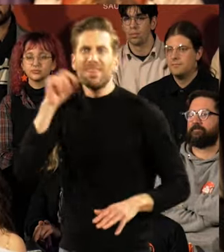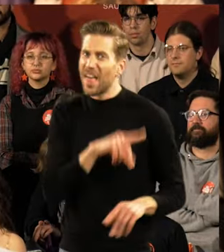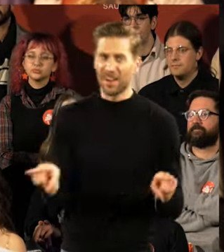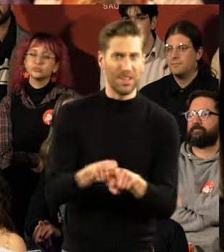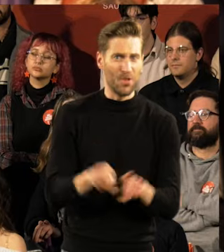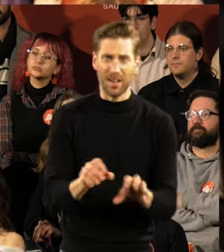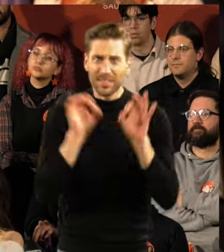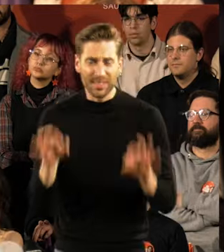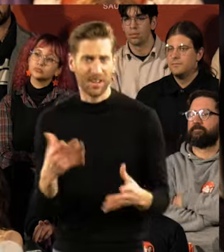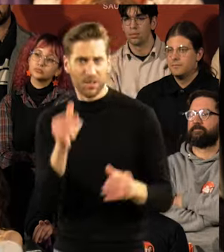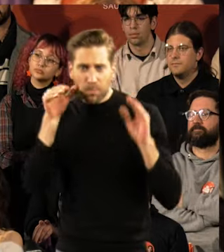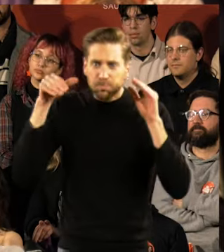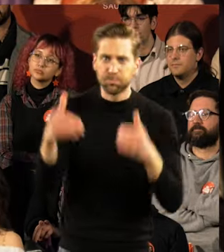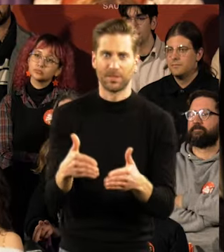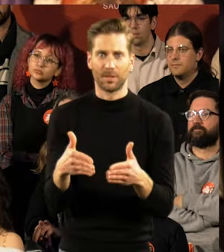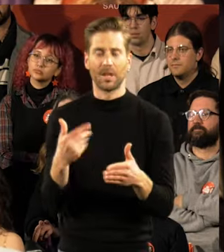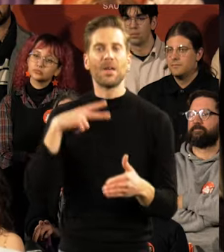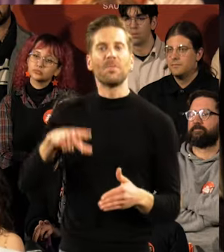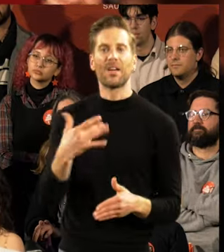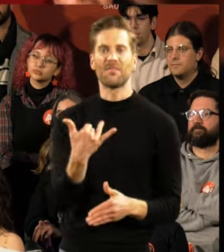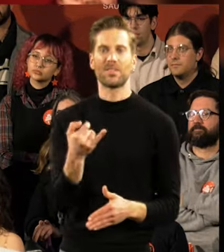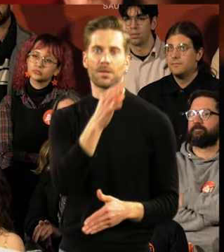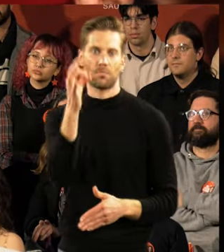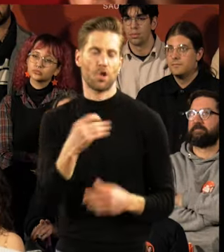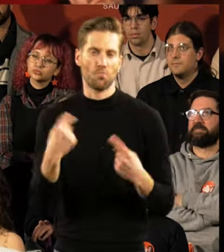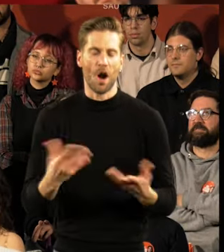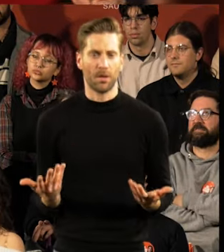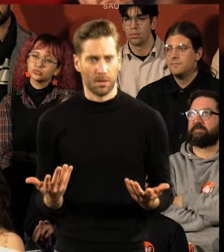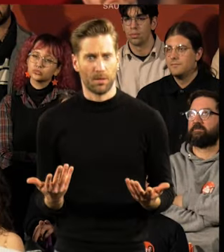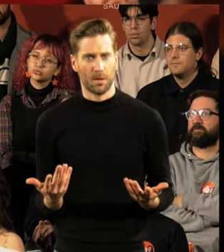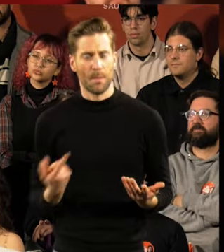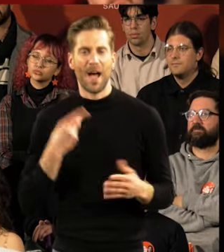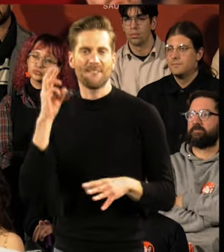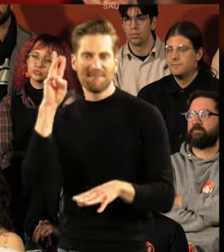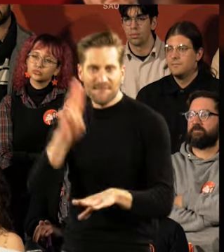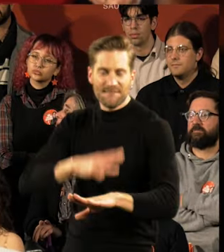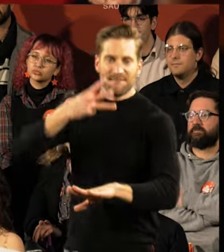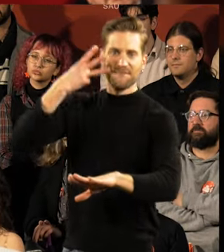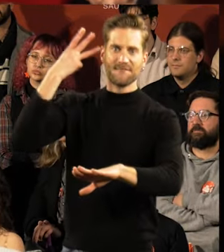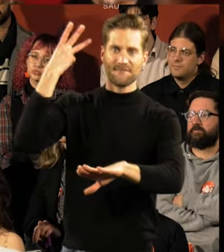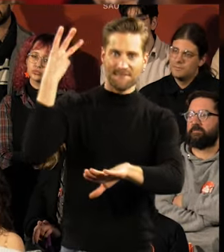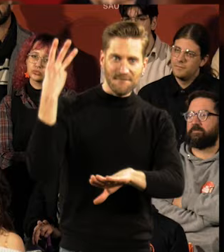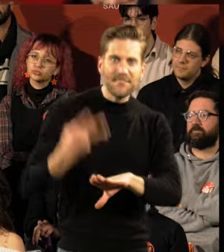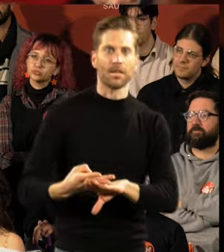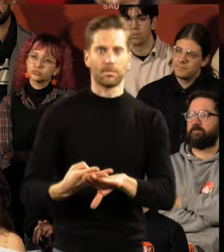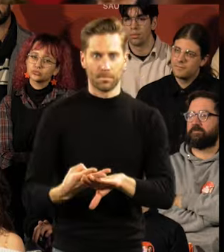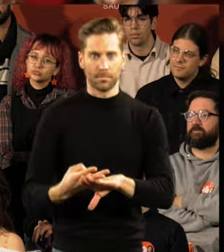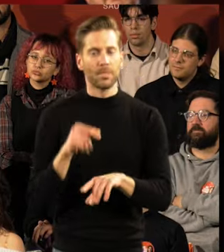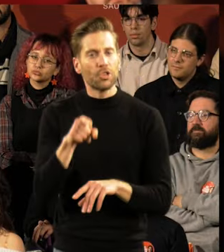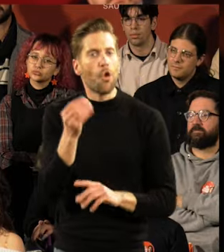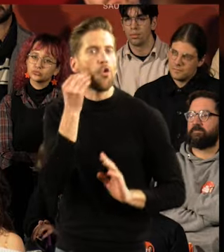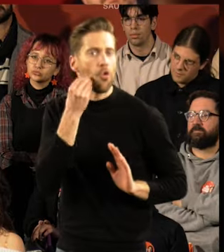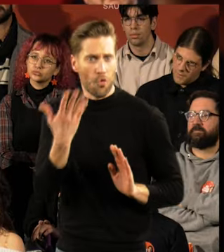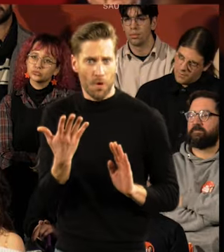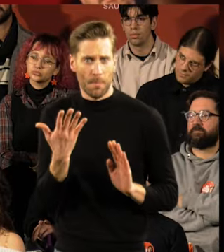essa produção descentralizada é de apenas 25%. E temos de avançar para o triplo. E nesse caminho é essencial a